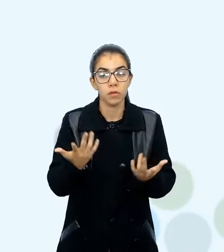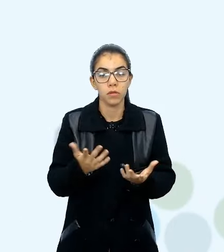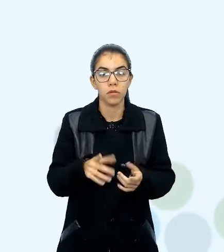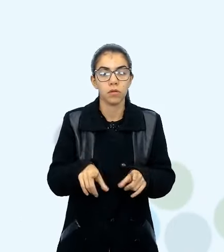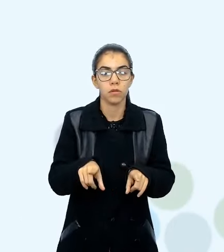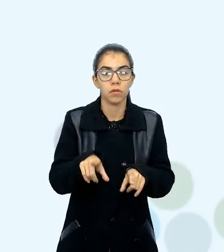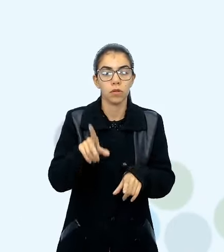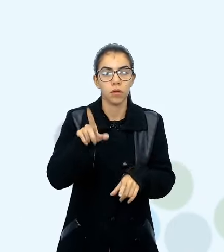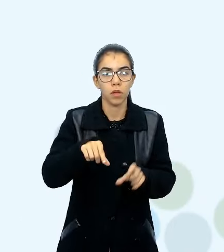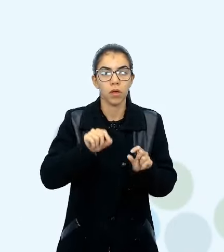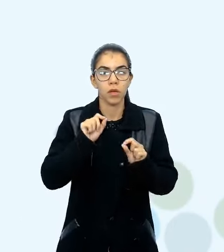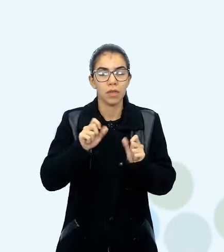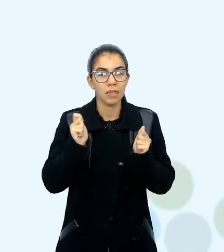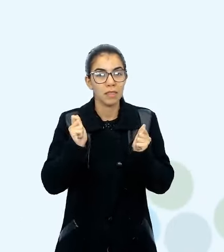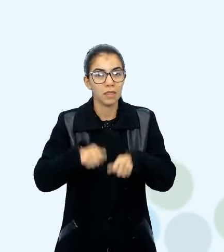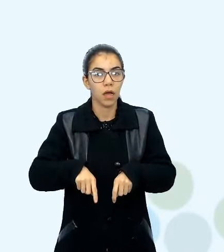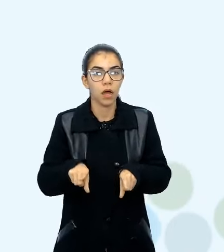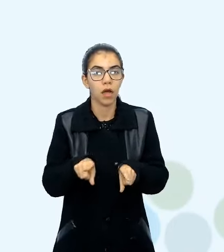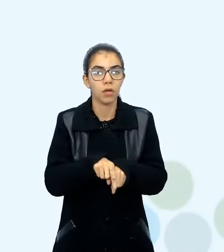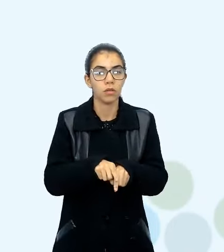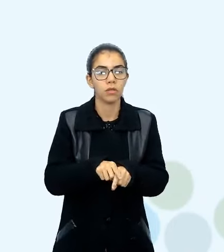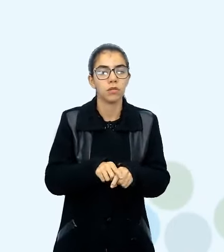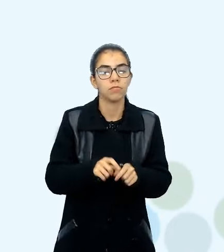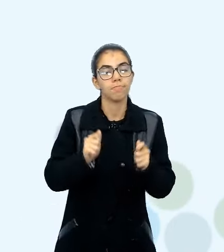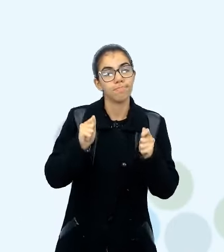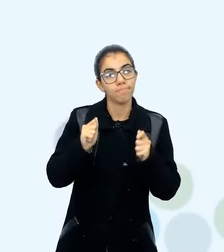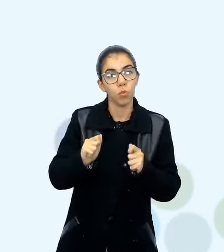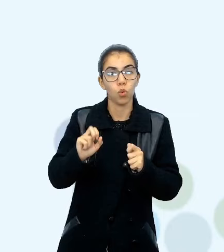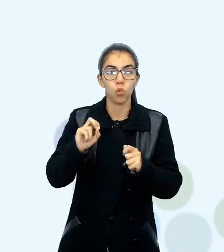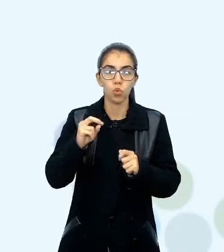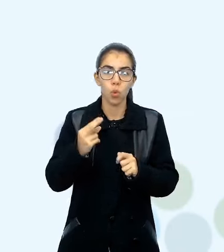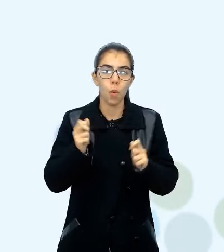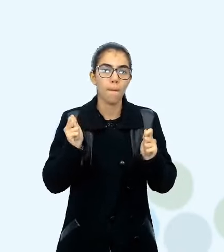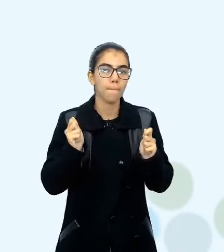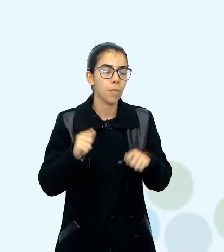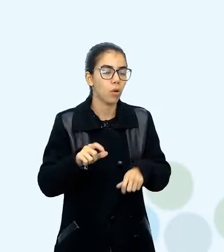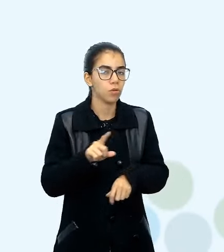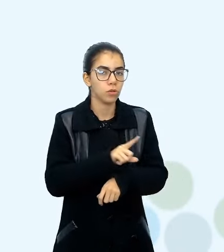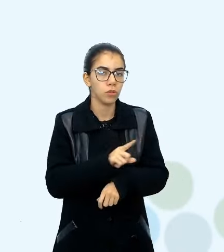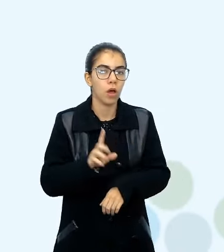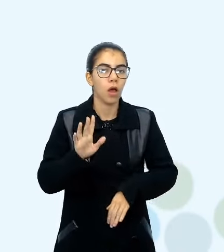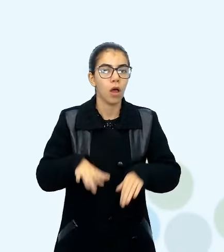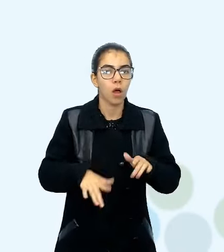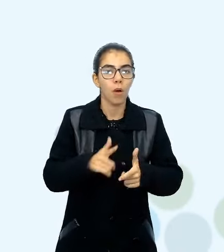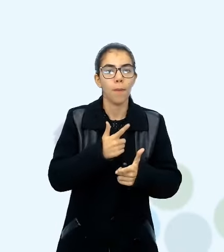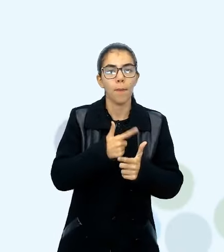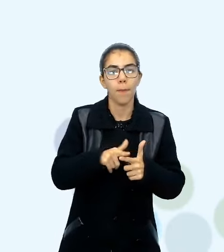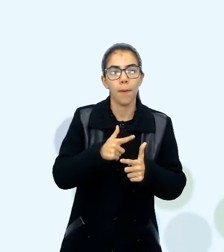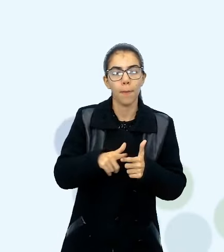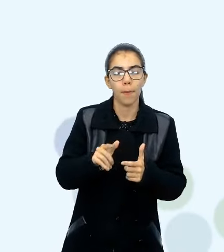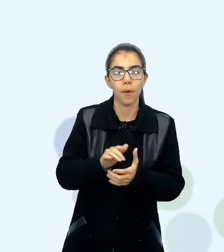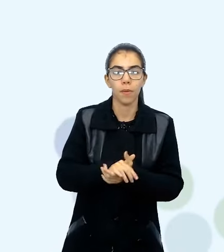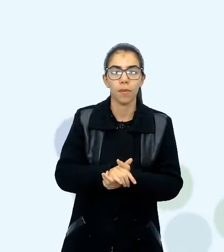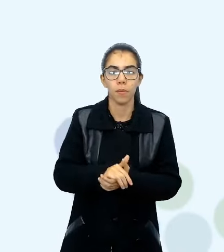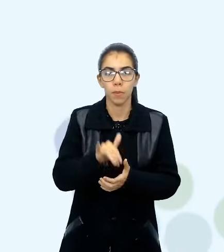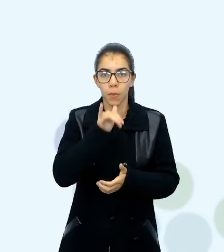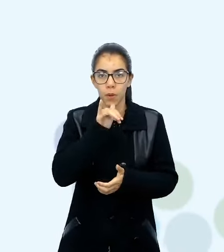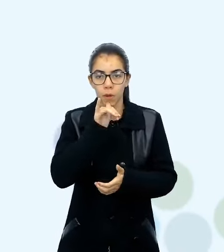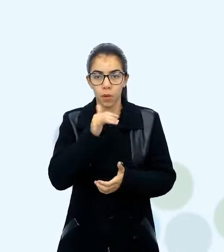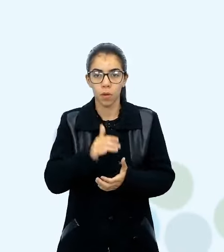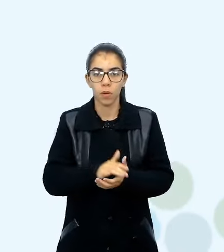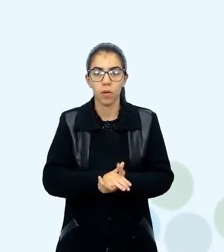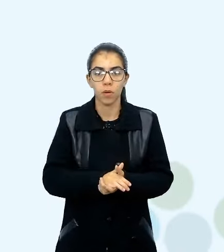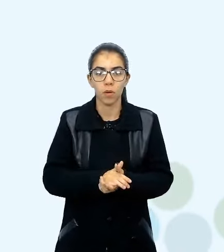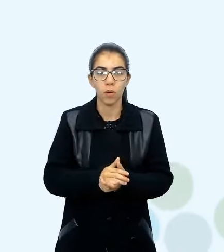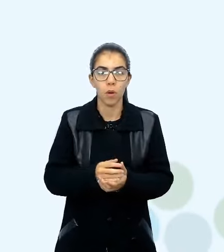é um problema, pode ter, mas pode não ter nenhum problema na questão da constituição do órgão, o